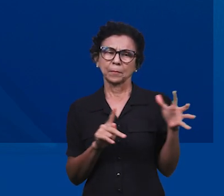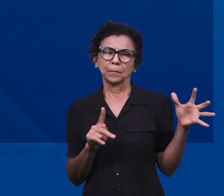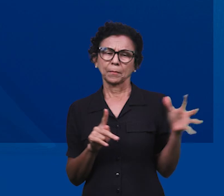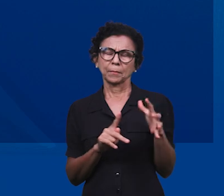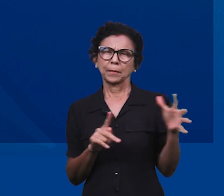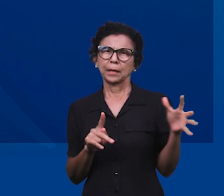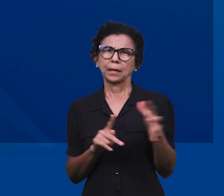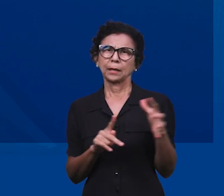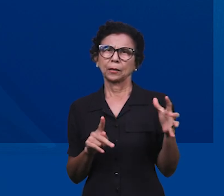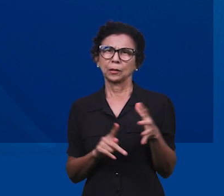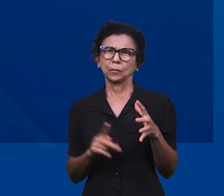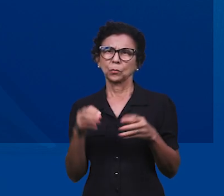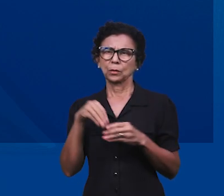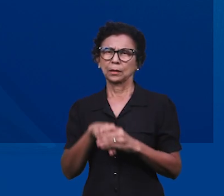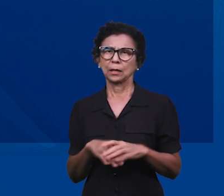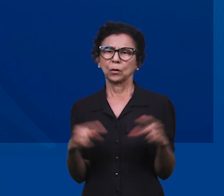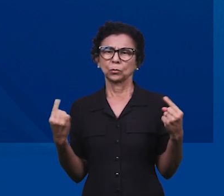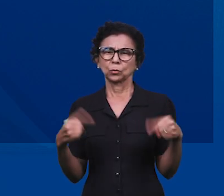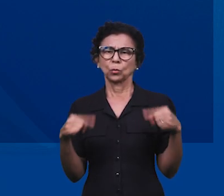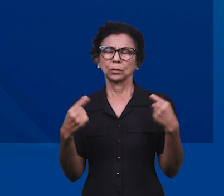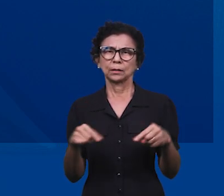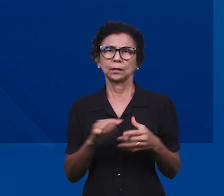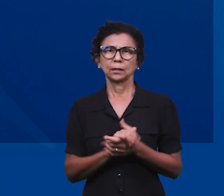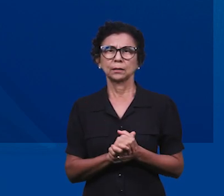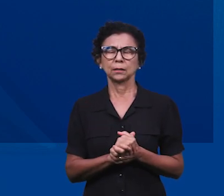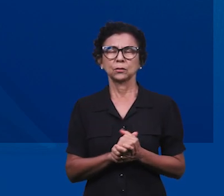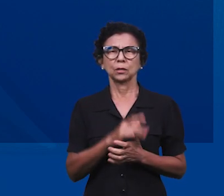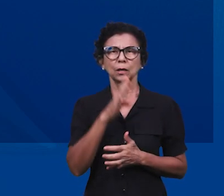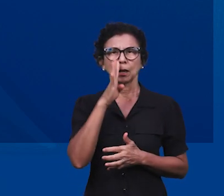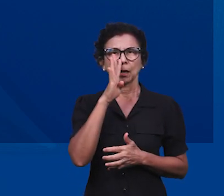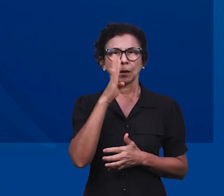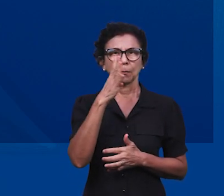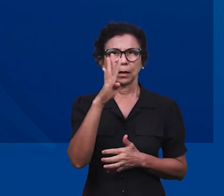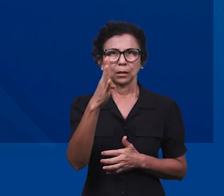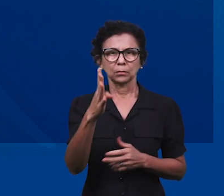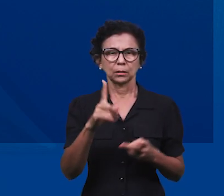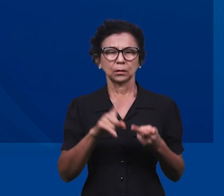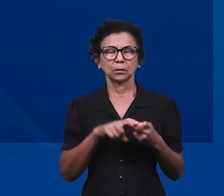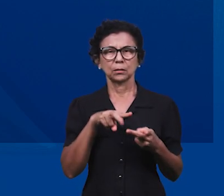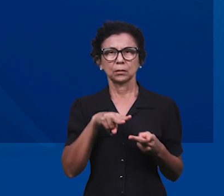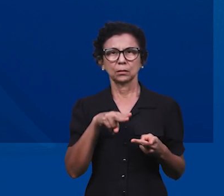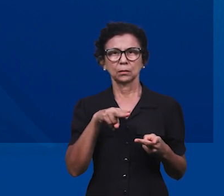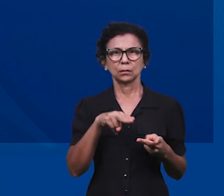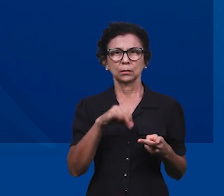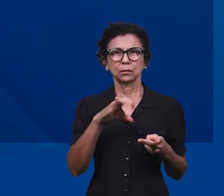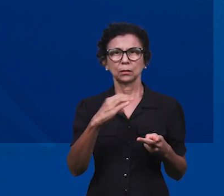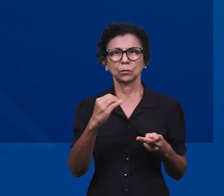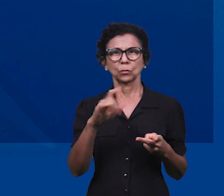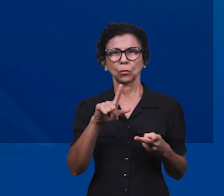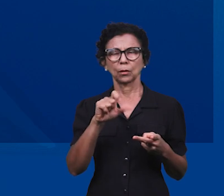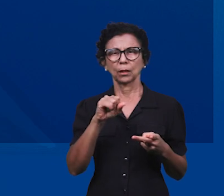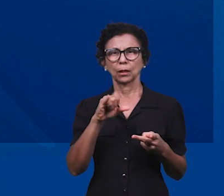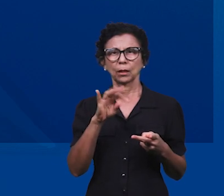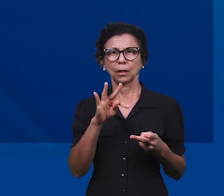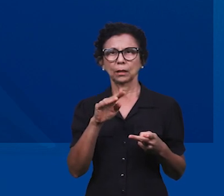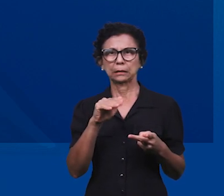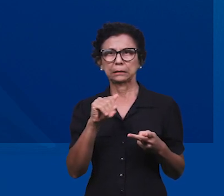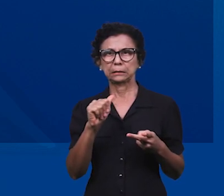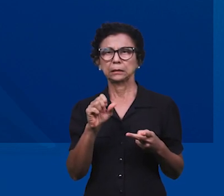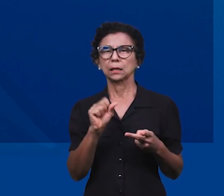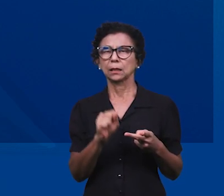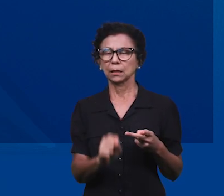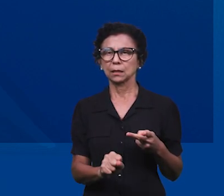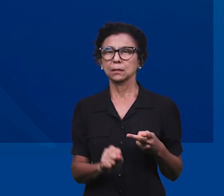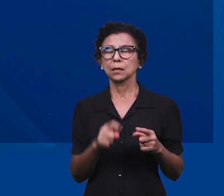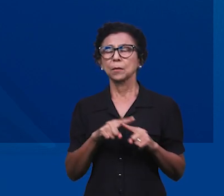a oposição da doutrina de Balaão, a doutrina dos nicolaítas, mas aquela igreja ela foi